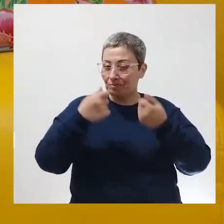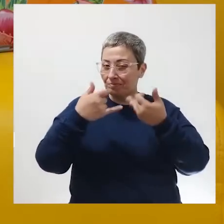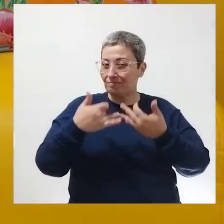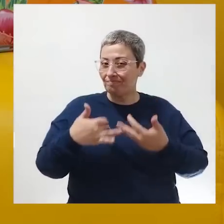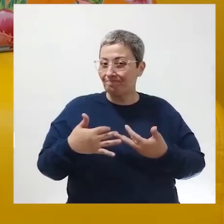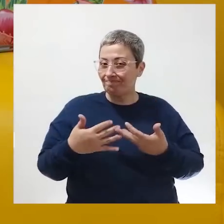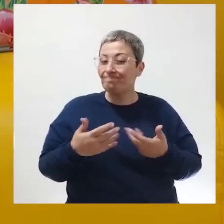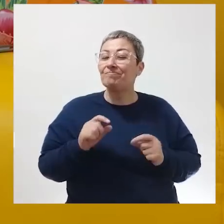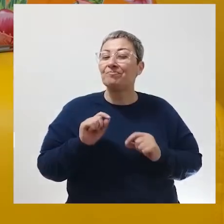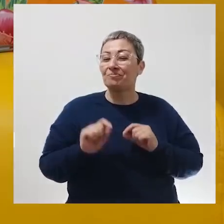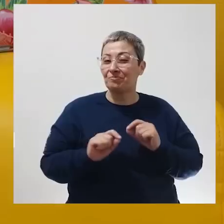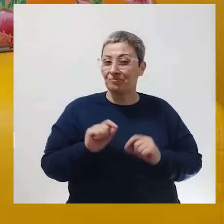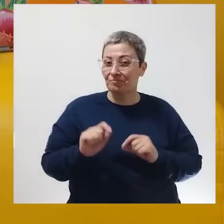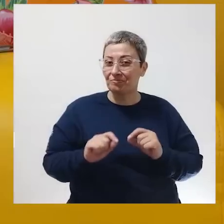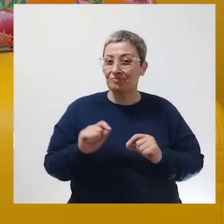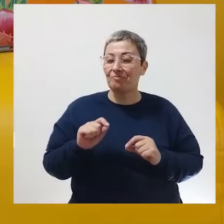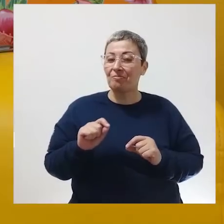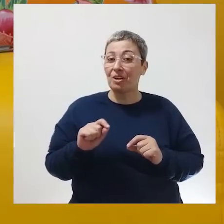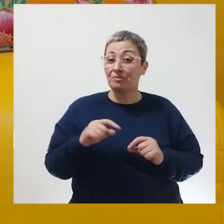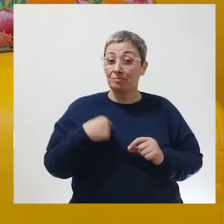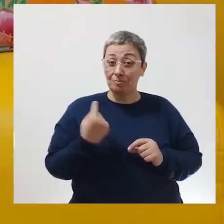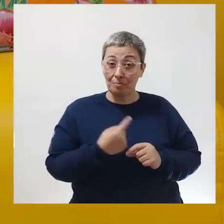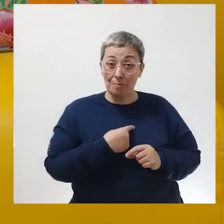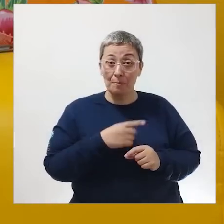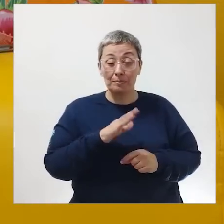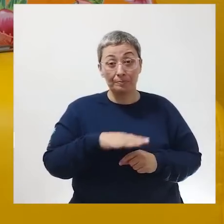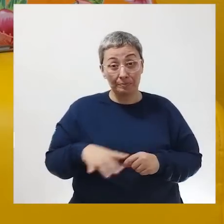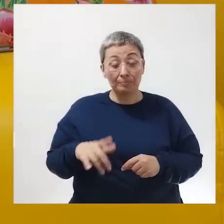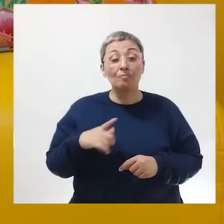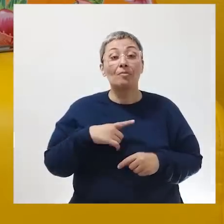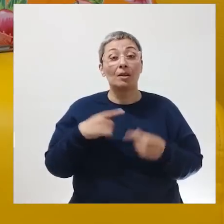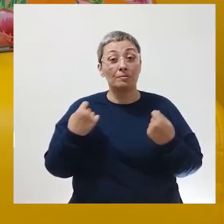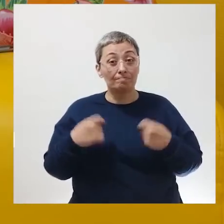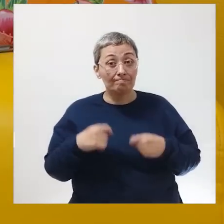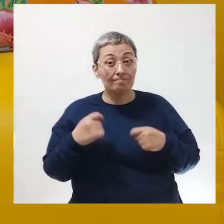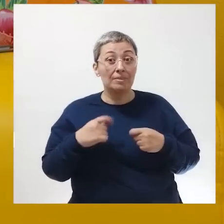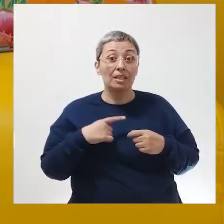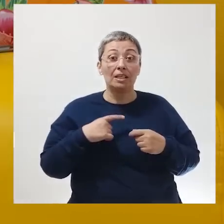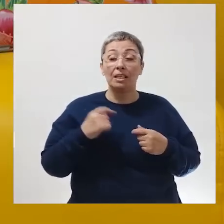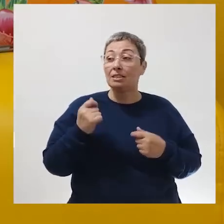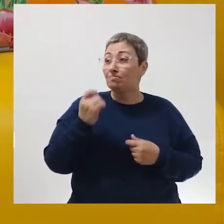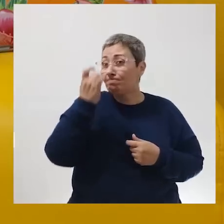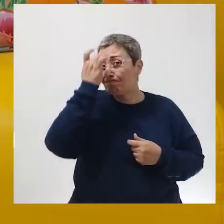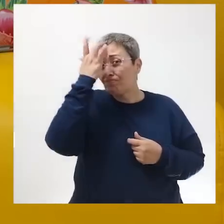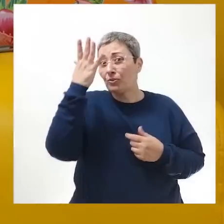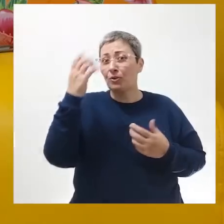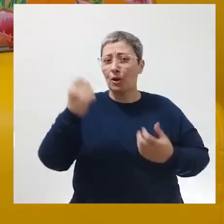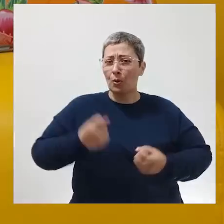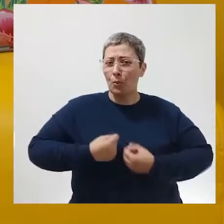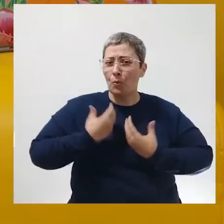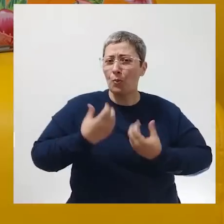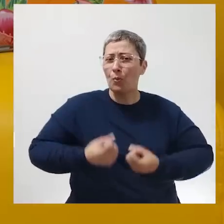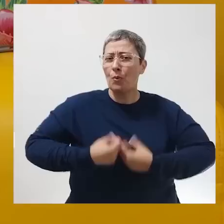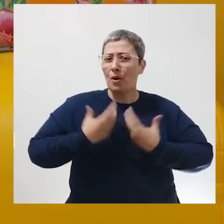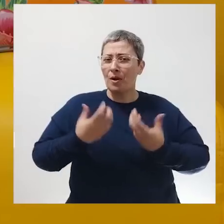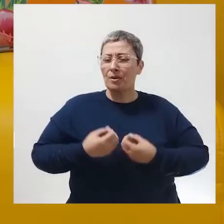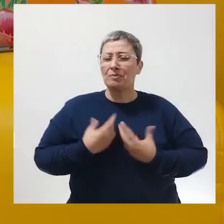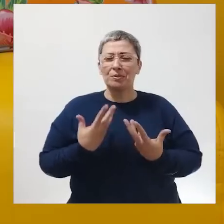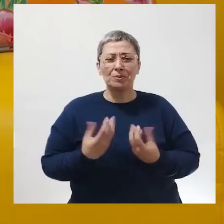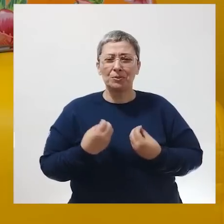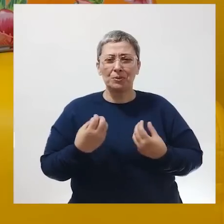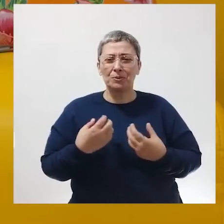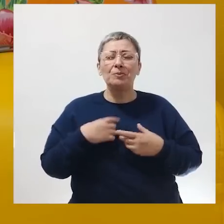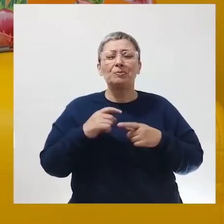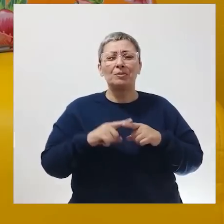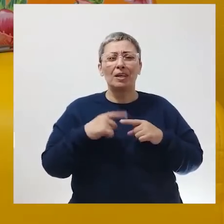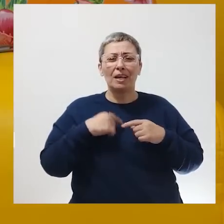contar para vocês. Nós, crianças, temos essa facilidade em expressar o que a gente sente, não